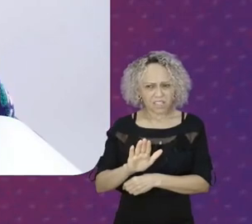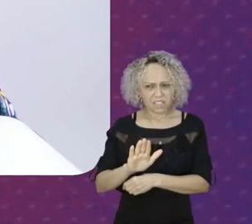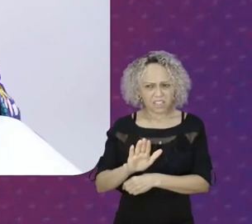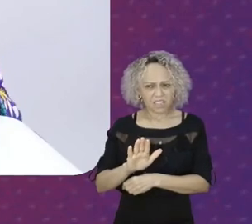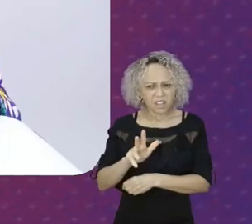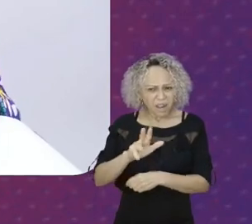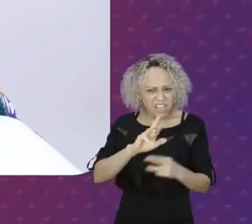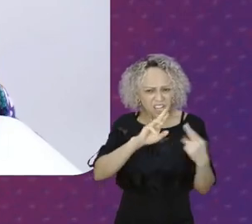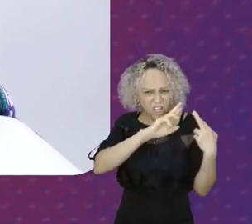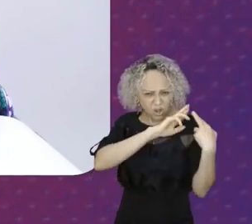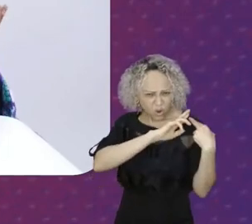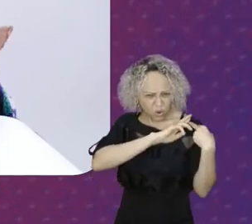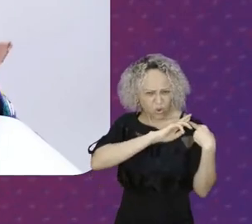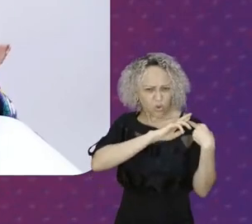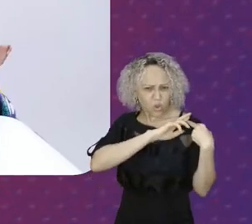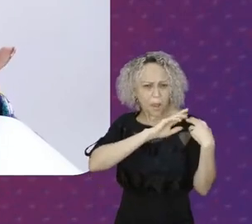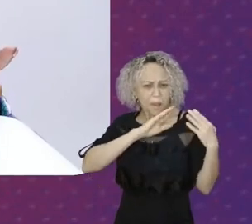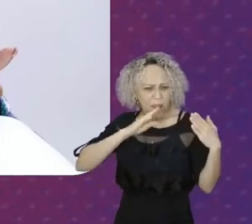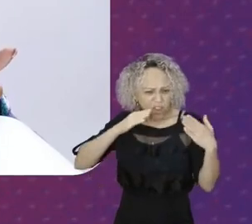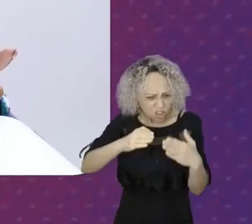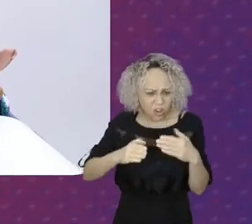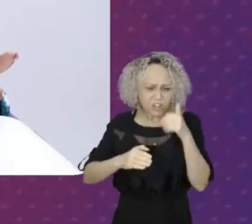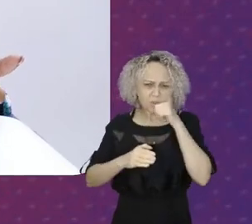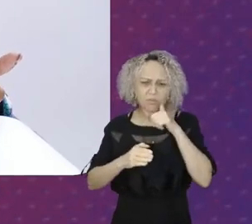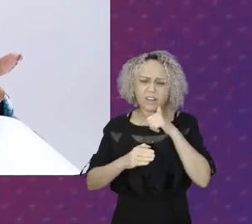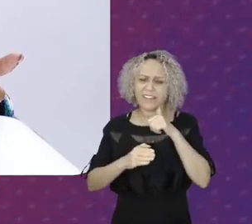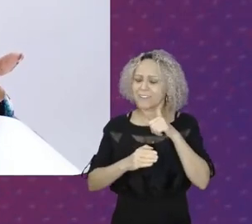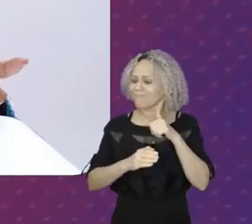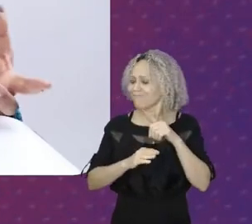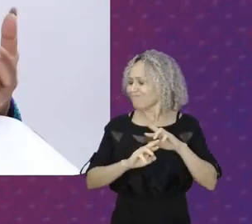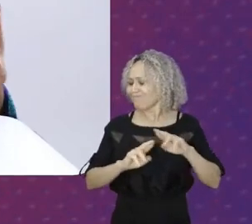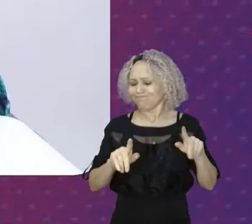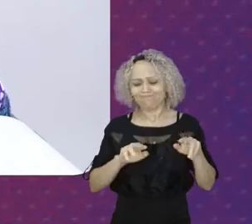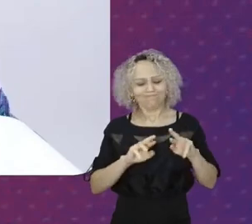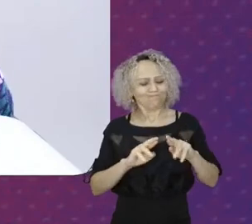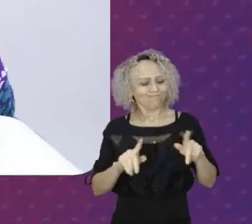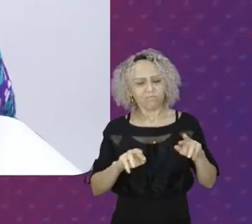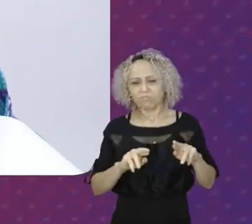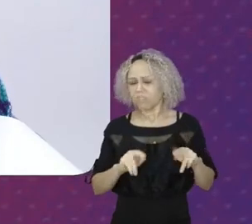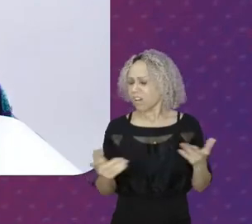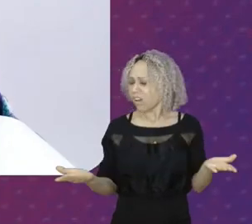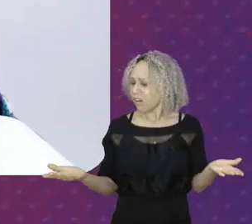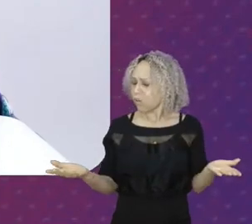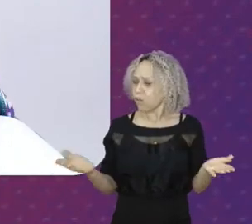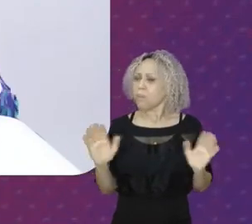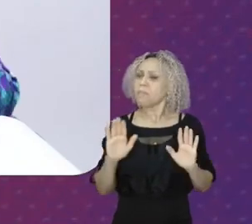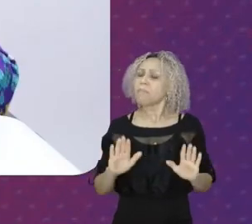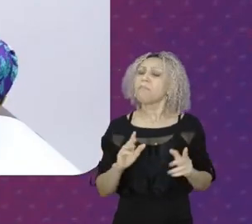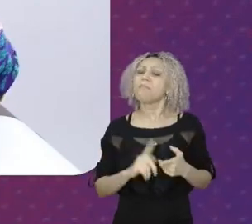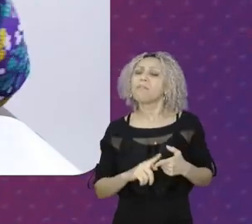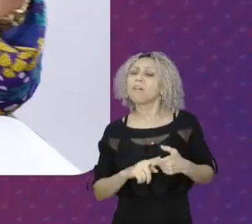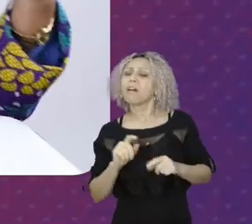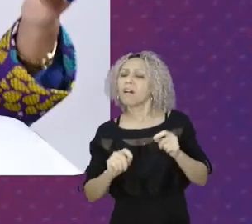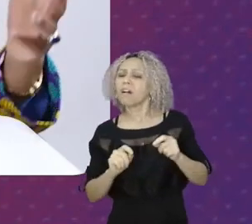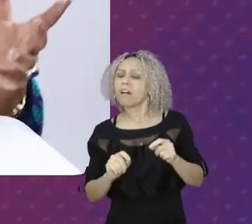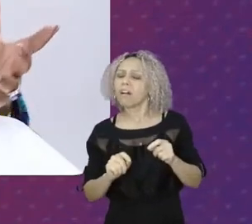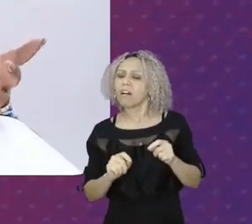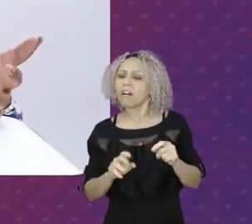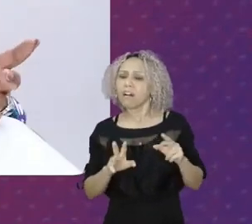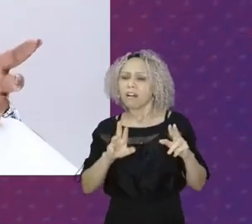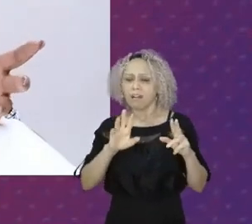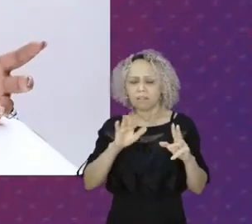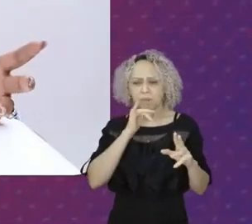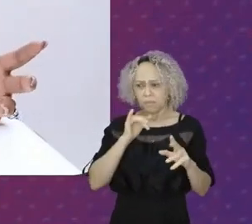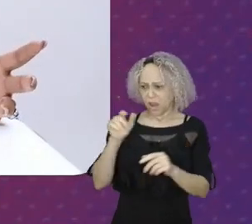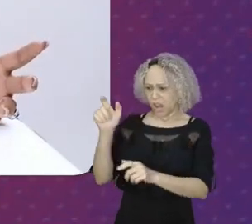uma responsabilidade única e exclusivamente das mulheres, porque isso, primeiro, desresponsabiliza